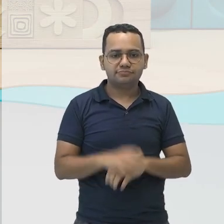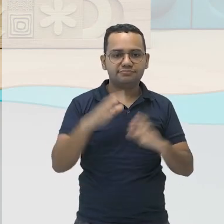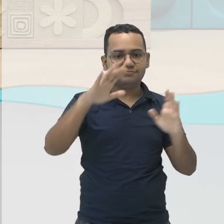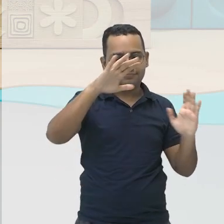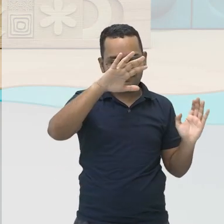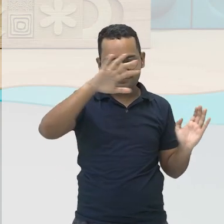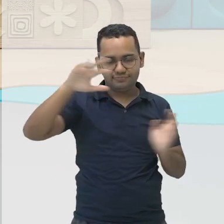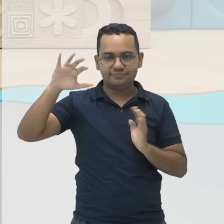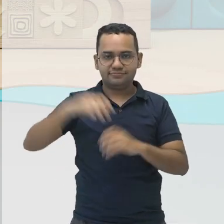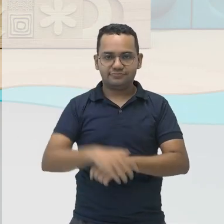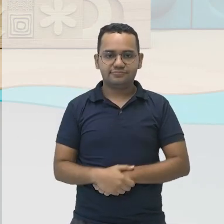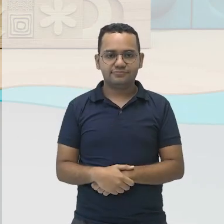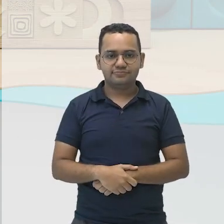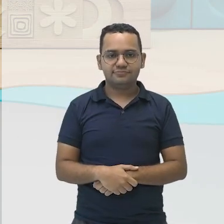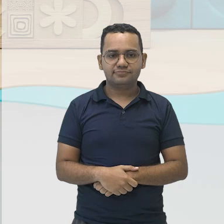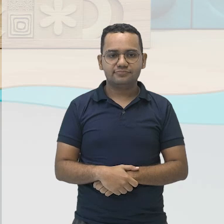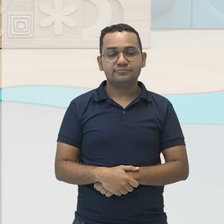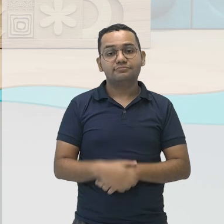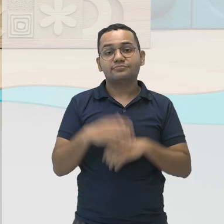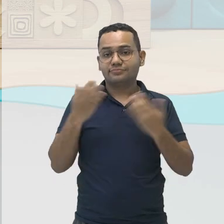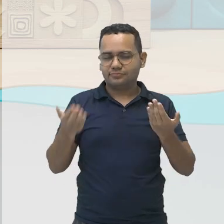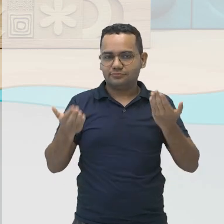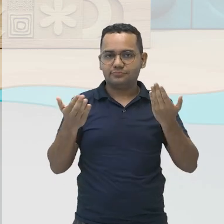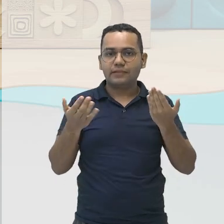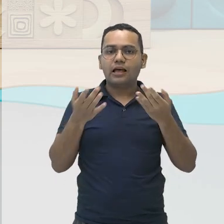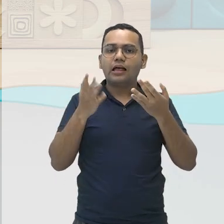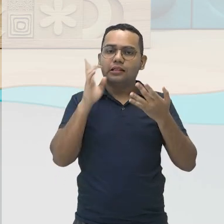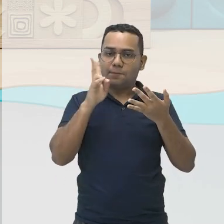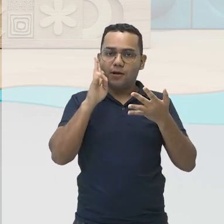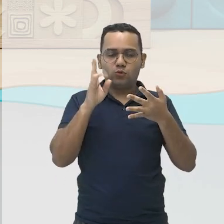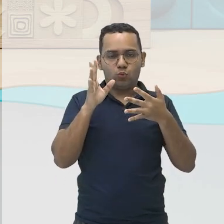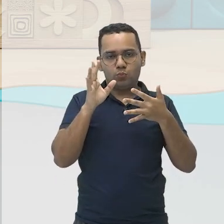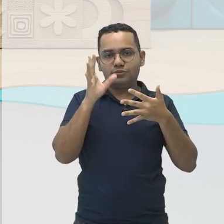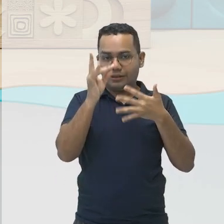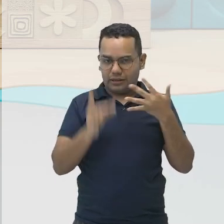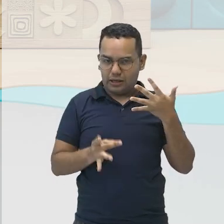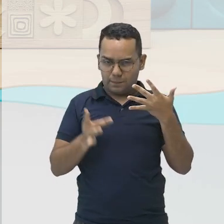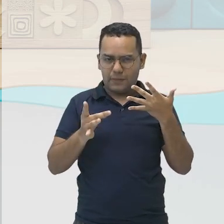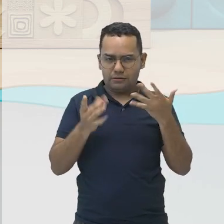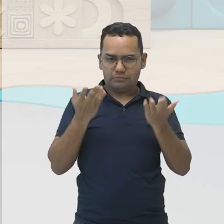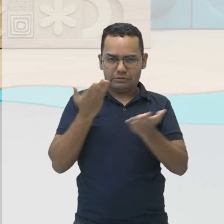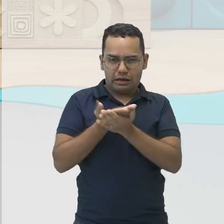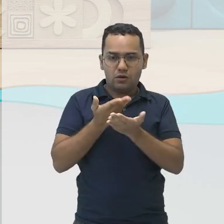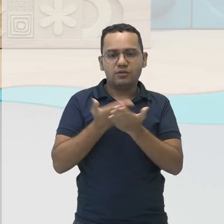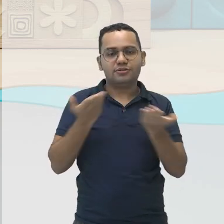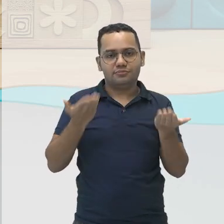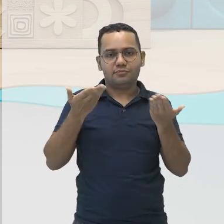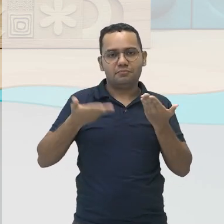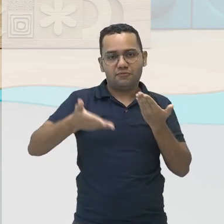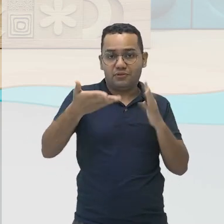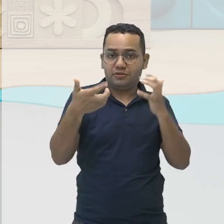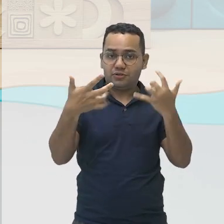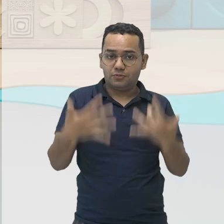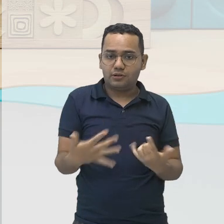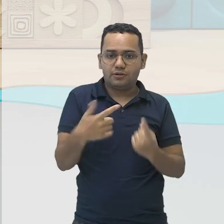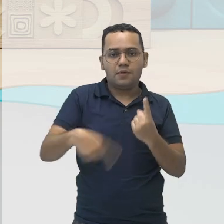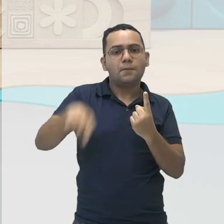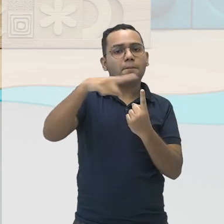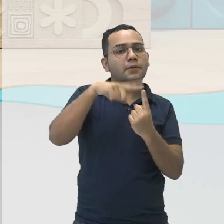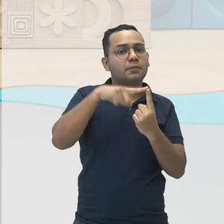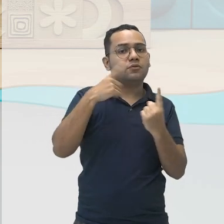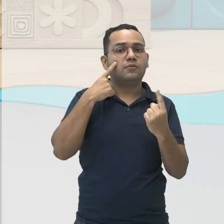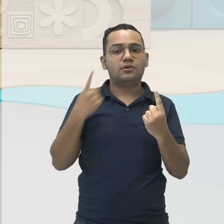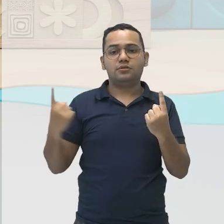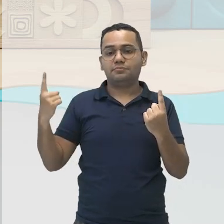casos específicos, que a gente citou aqui no início da nossa aula, começando pelas cãibras. O que vem a ser cãibra? A gente já